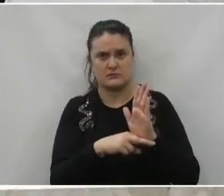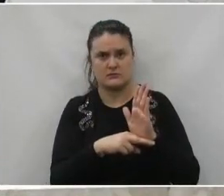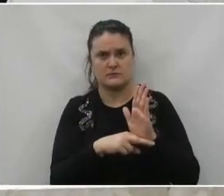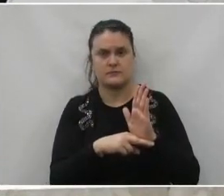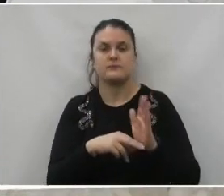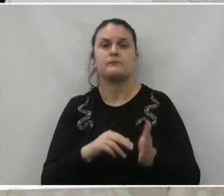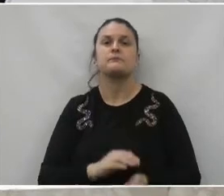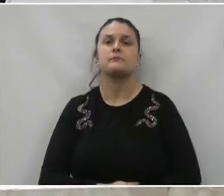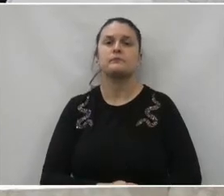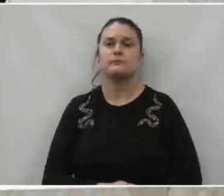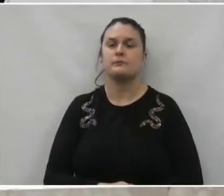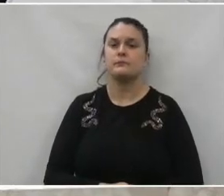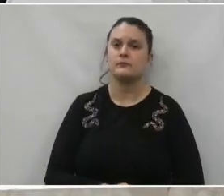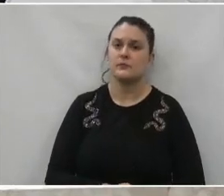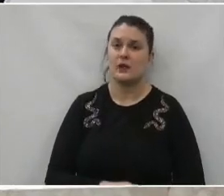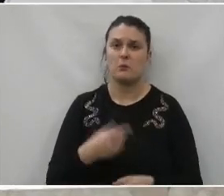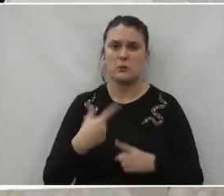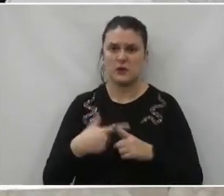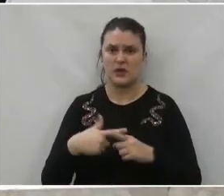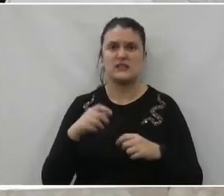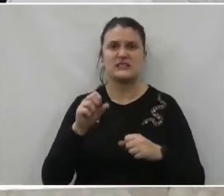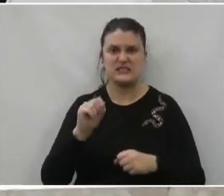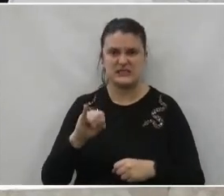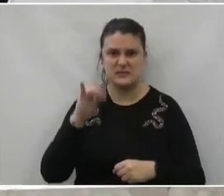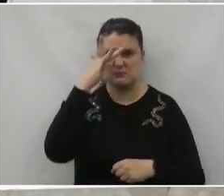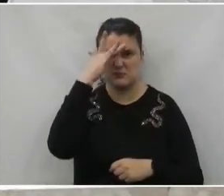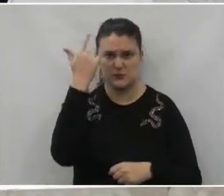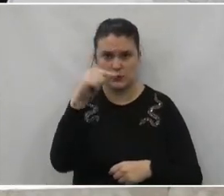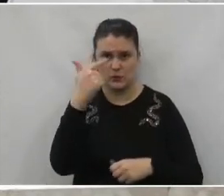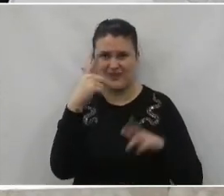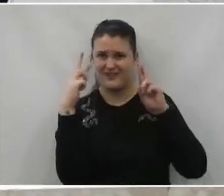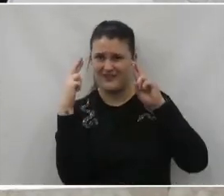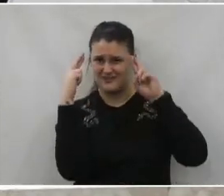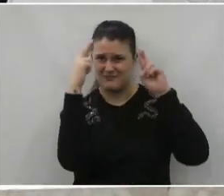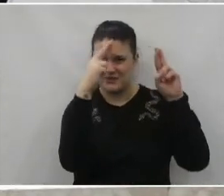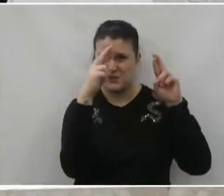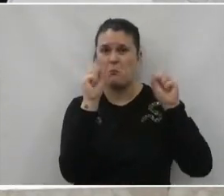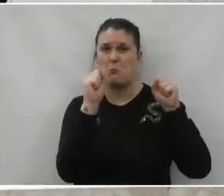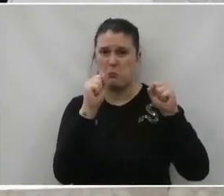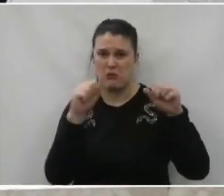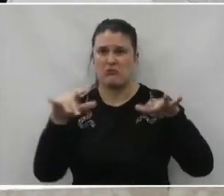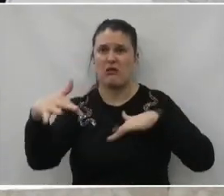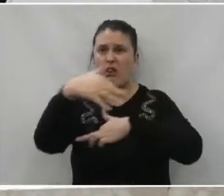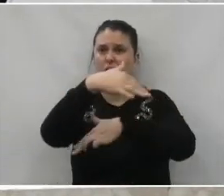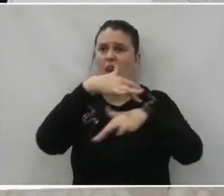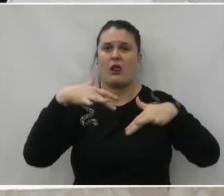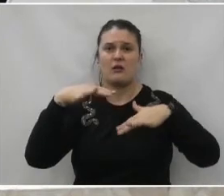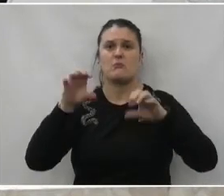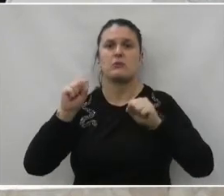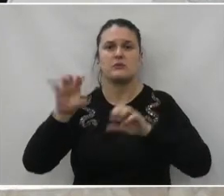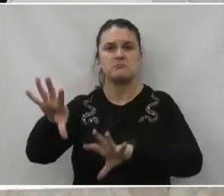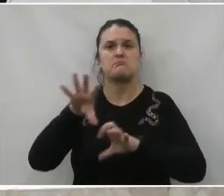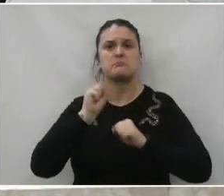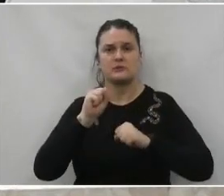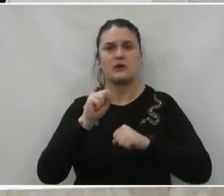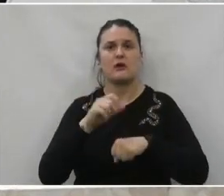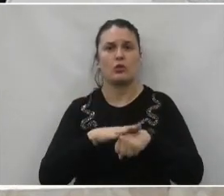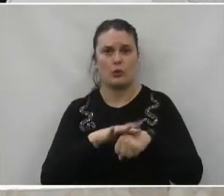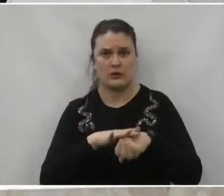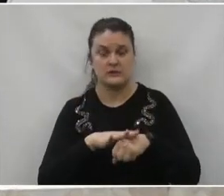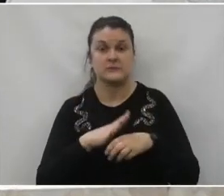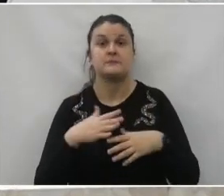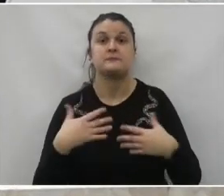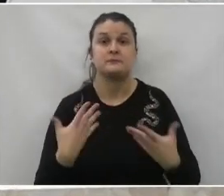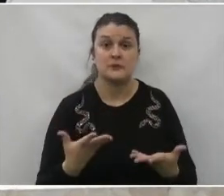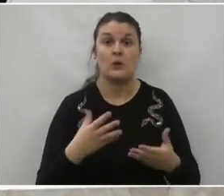exposição dos munícipes ao contágio e disseminação da doença. Considerando o que dispõe o Código de Posturas do município de